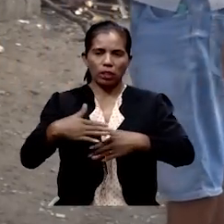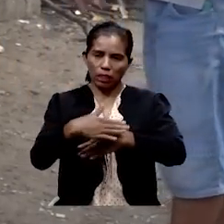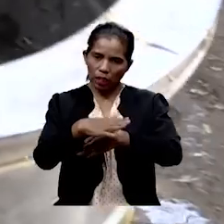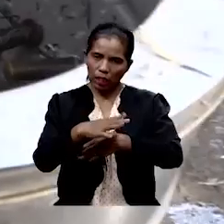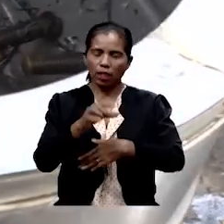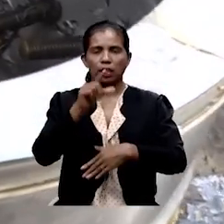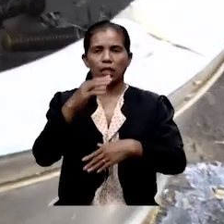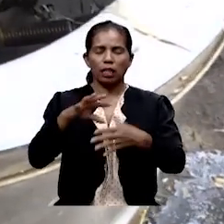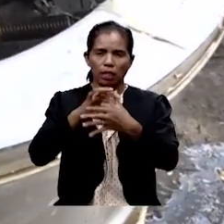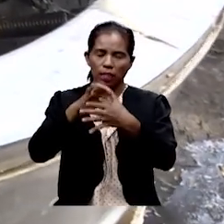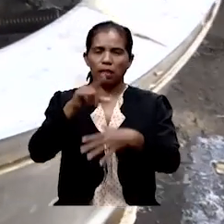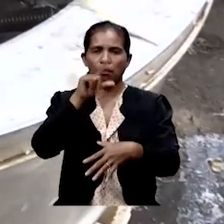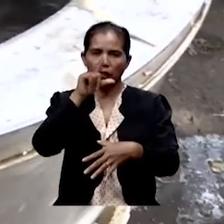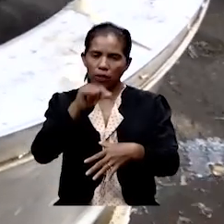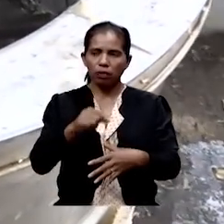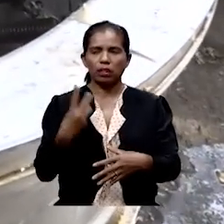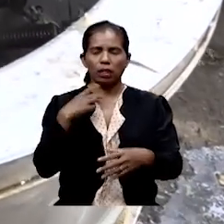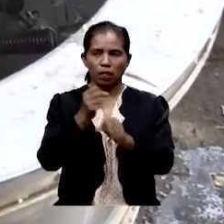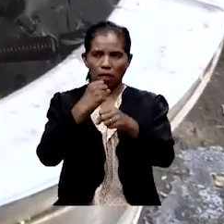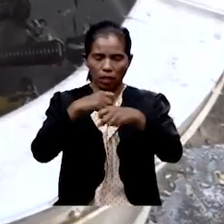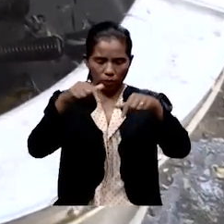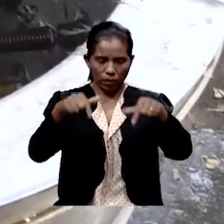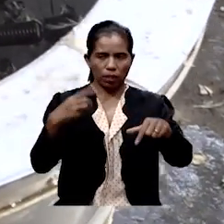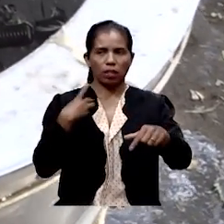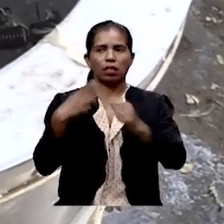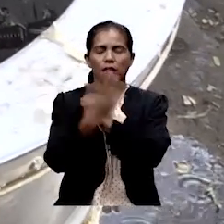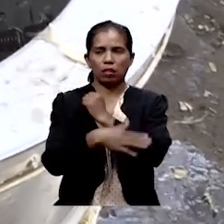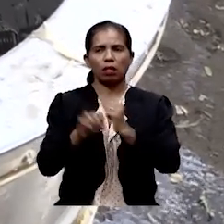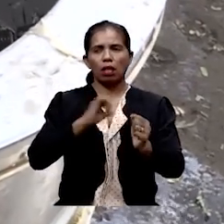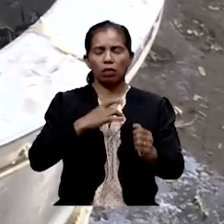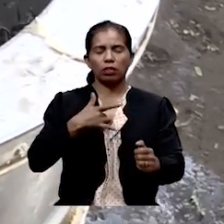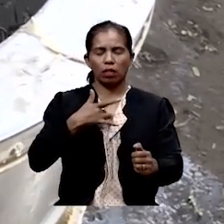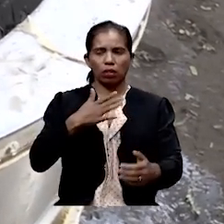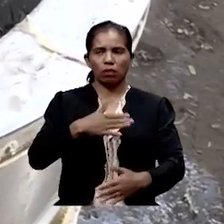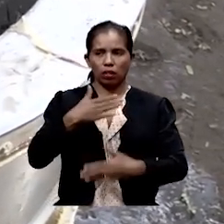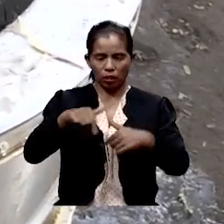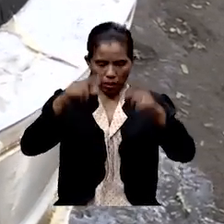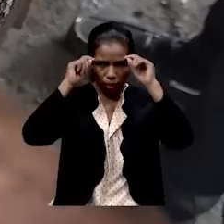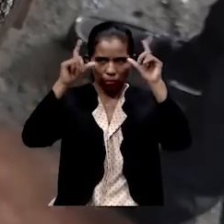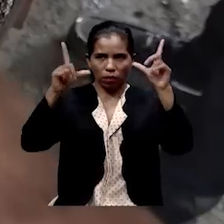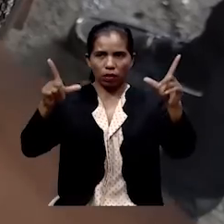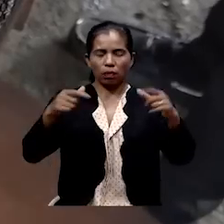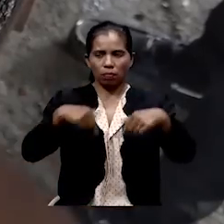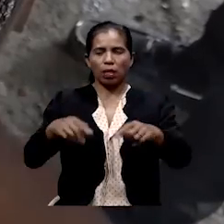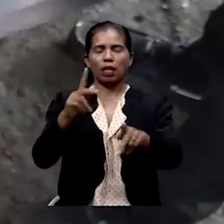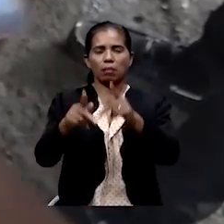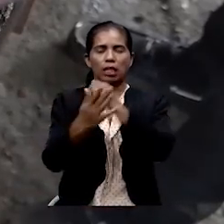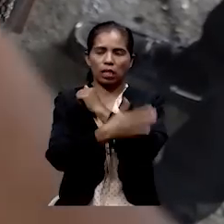itu tengki produce rasi kira ilarang. I hau orgullo tamba irun timoruan balu, nebe makbaya manera mes